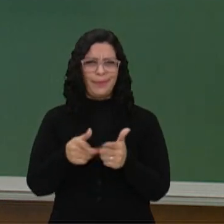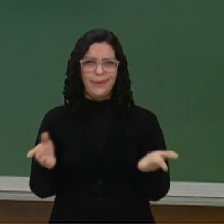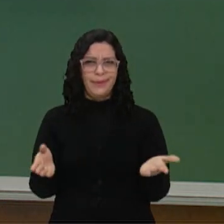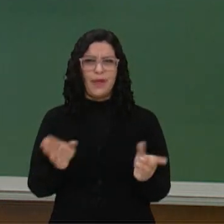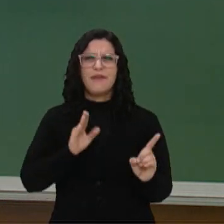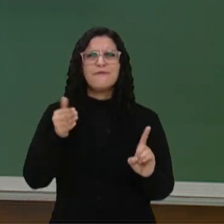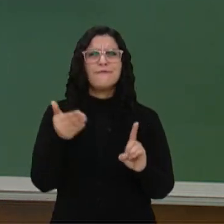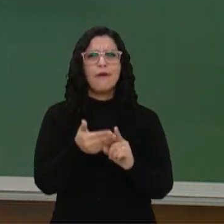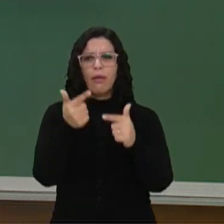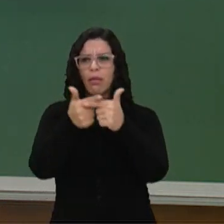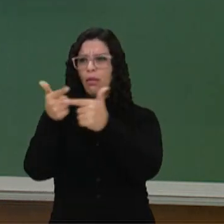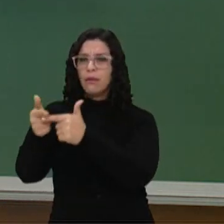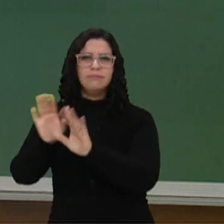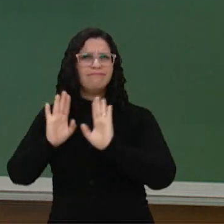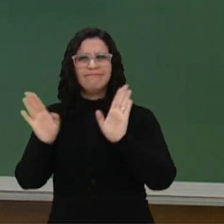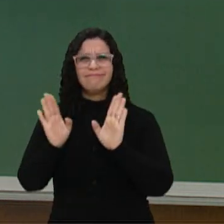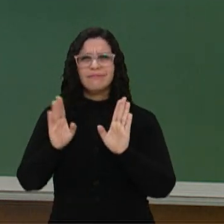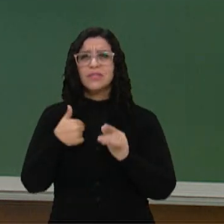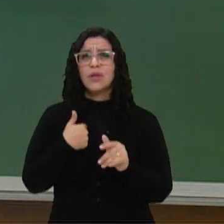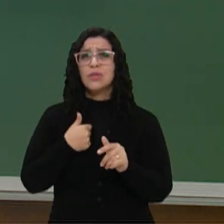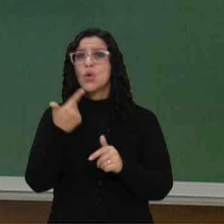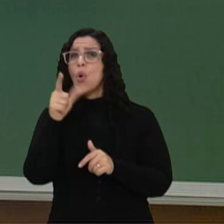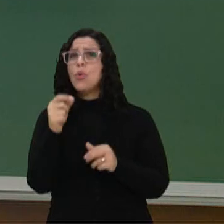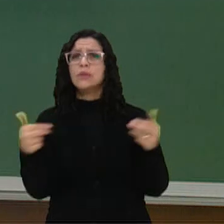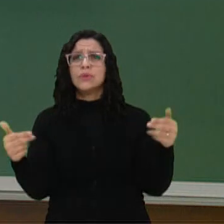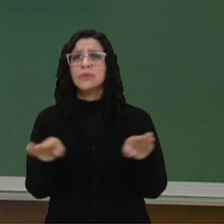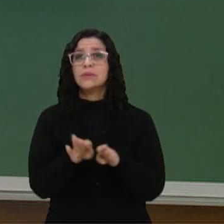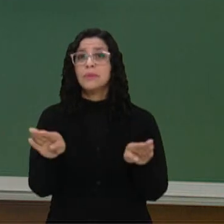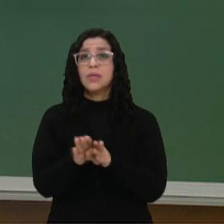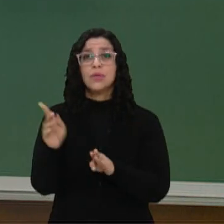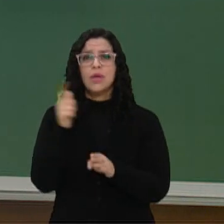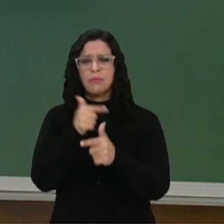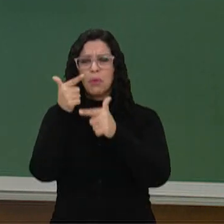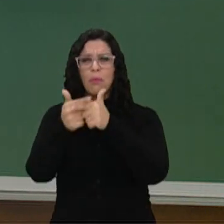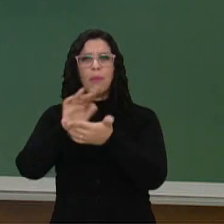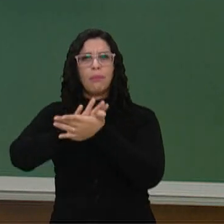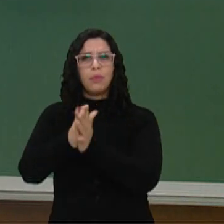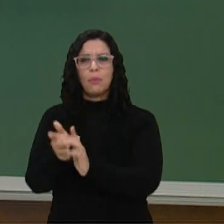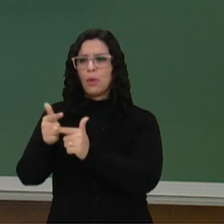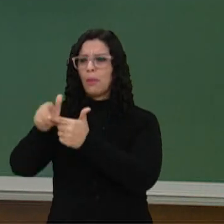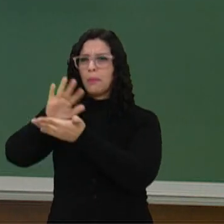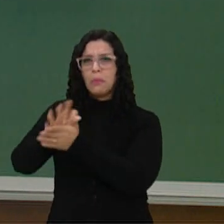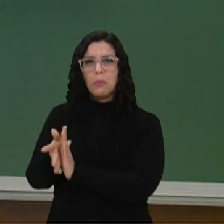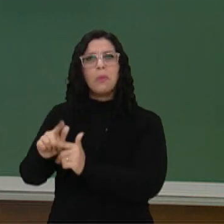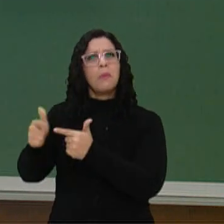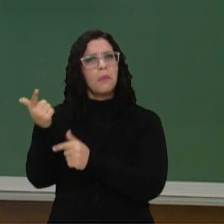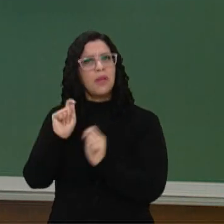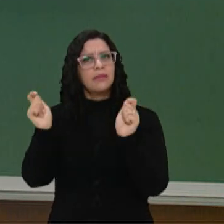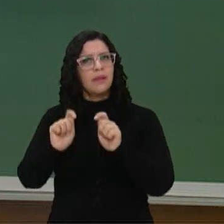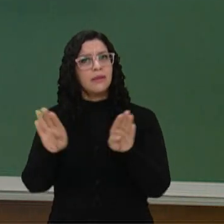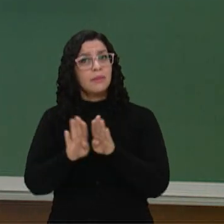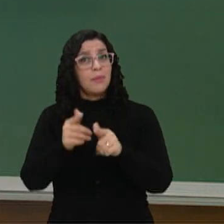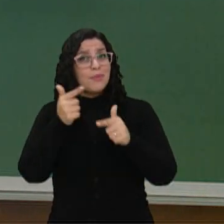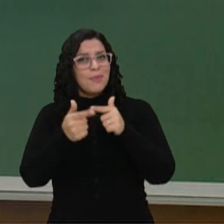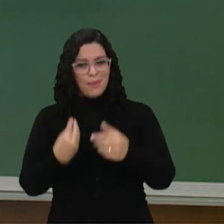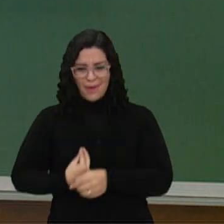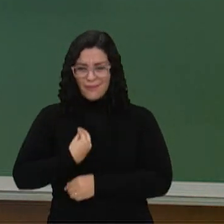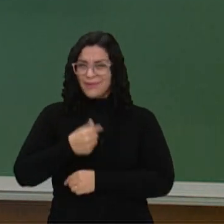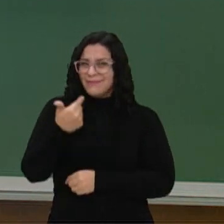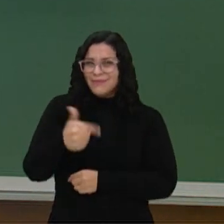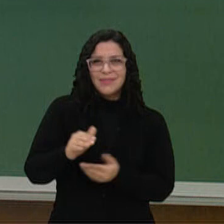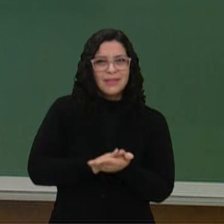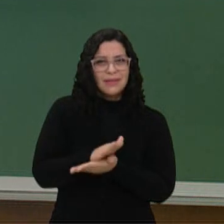deve focar em outras coisas, que ele vai ultrapassar esse obstáculo de pensar que há um problema na vida